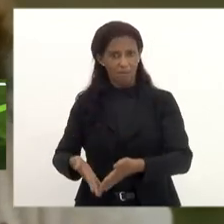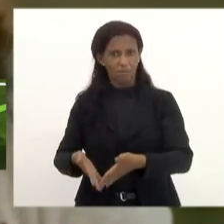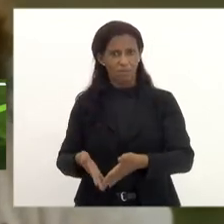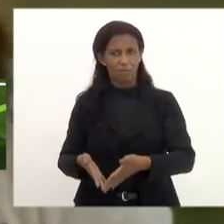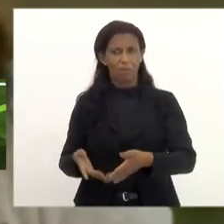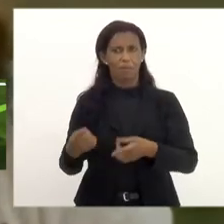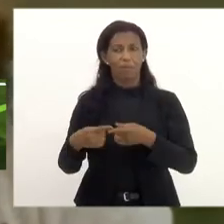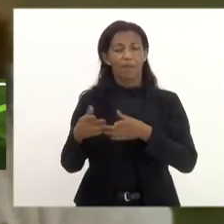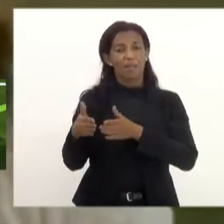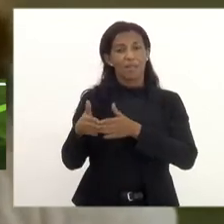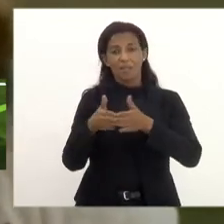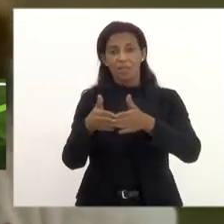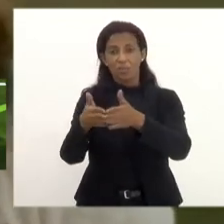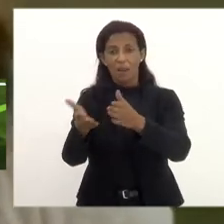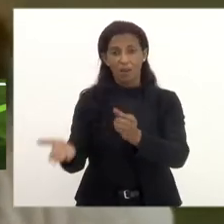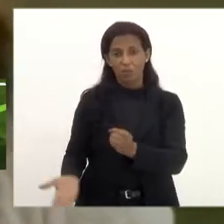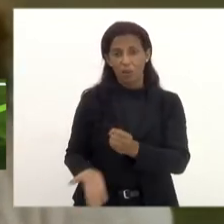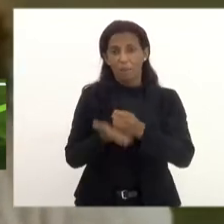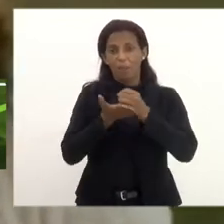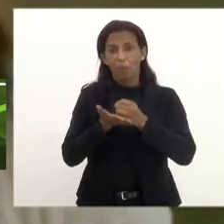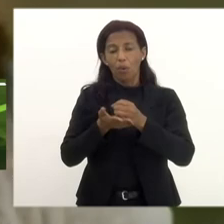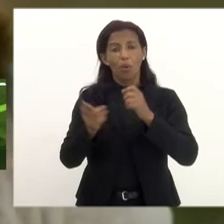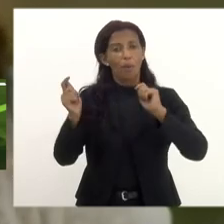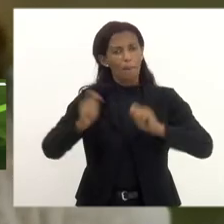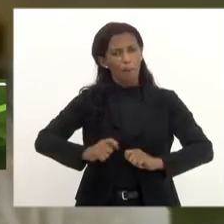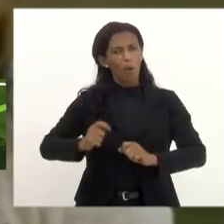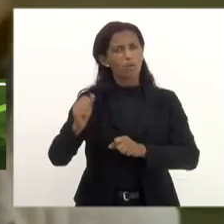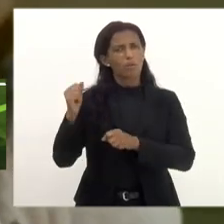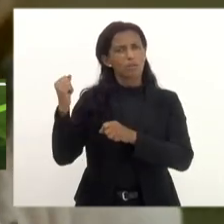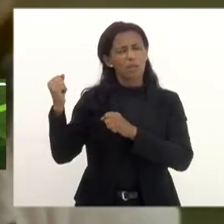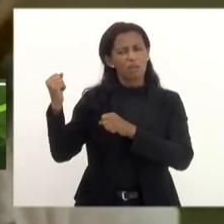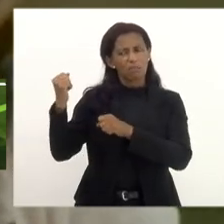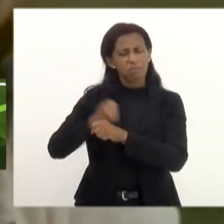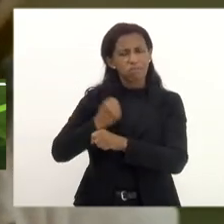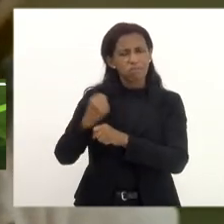para que esses barcos de apoio possam vir a ser construídos